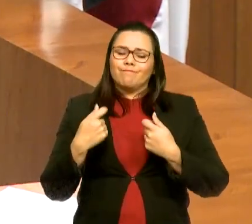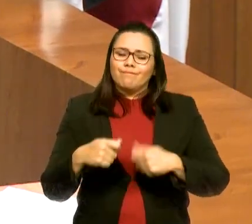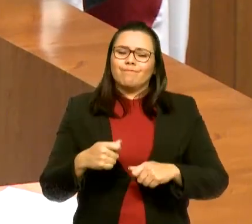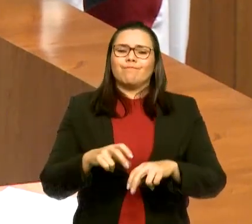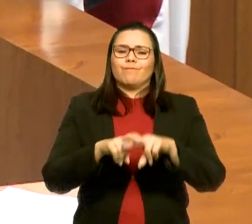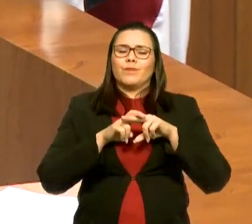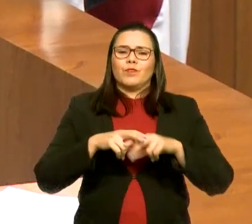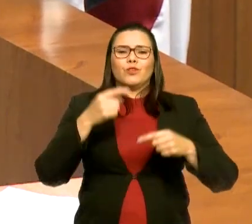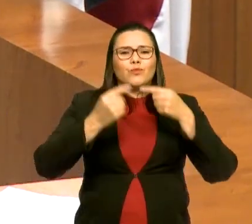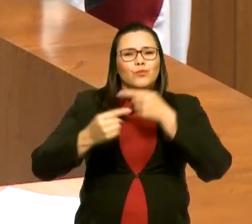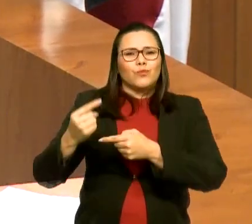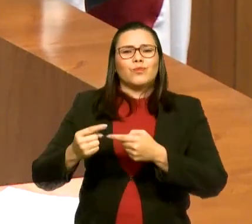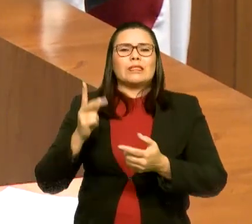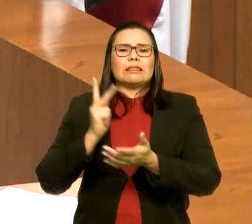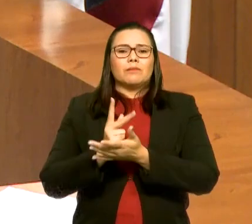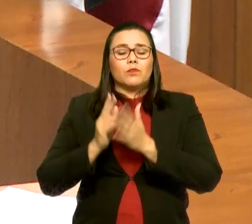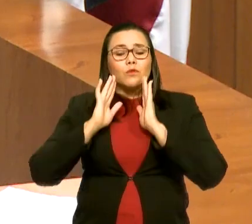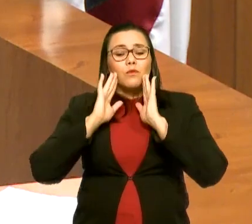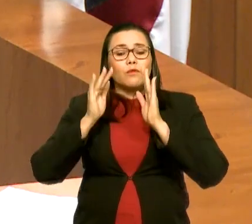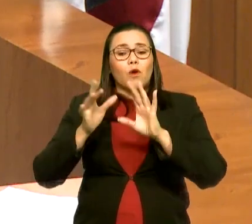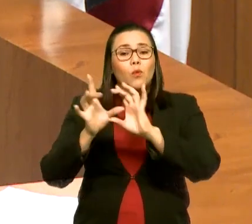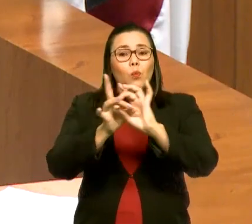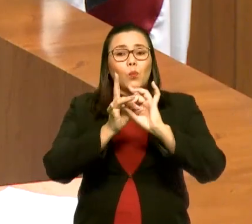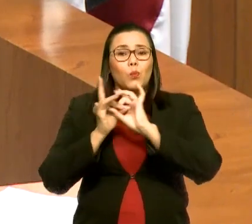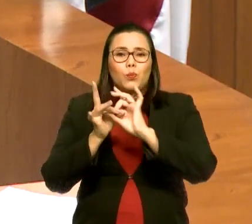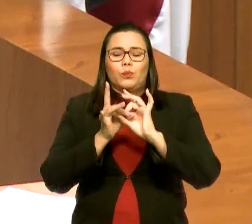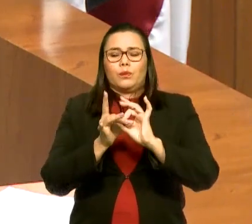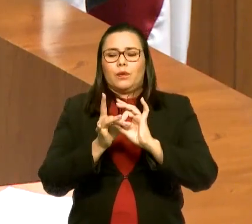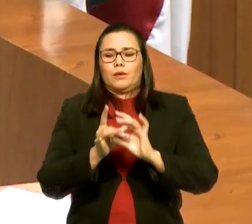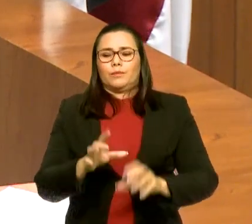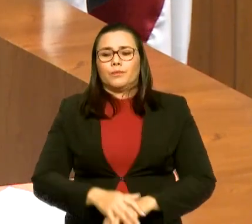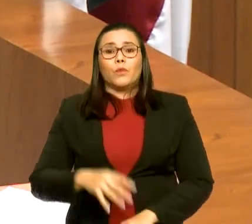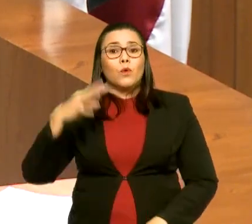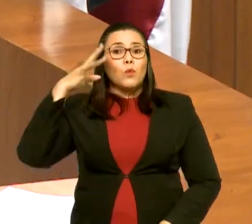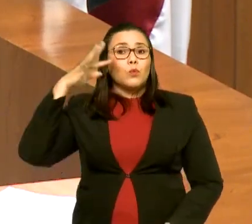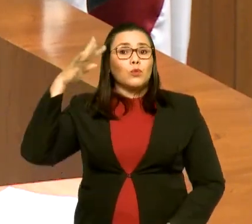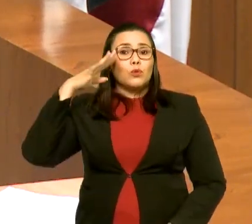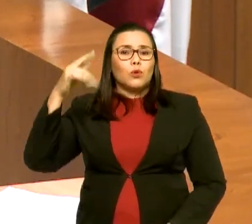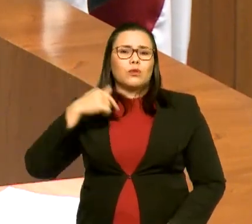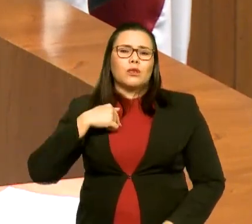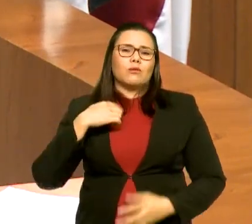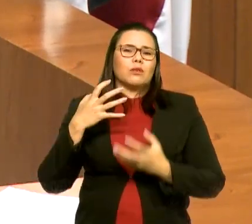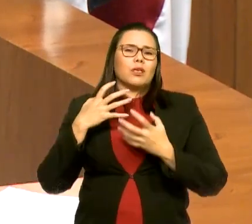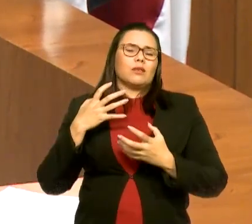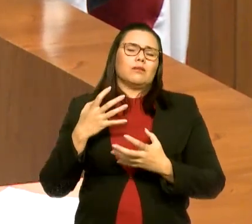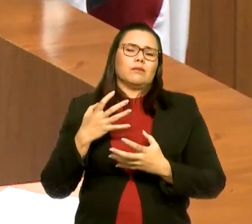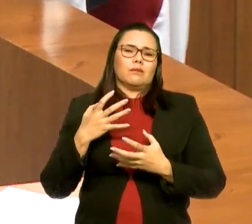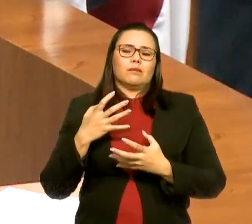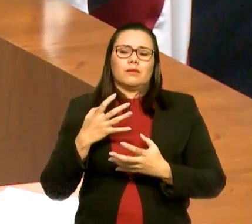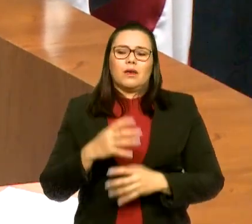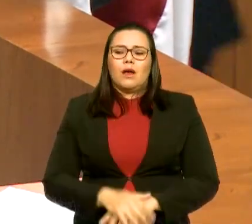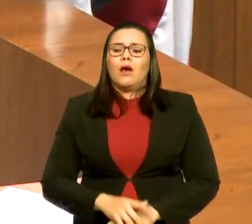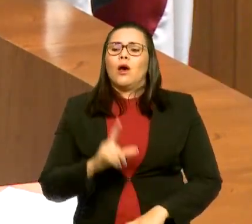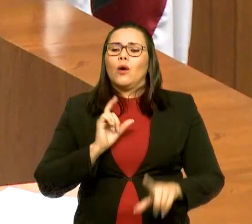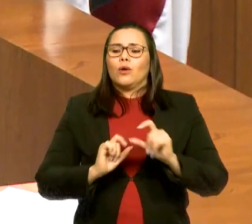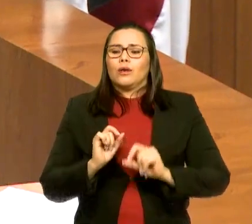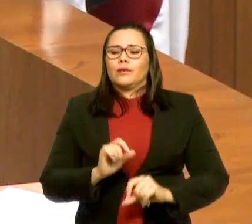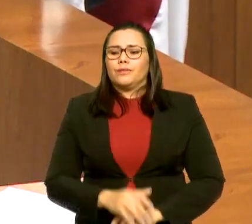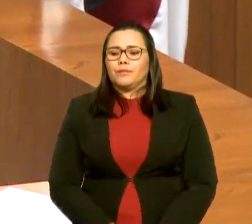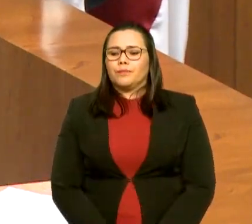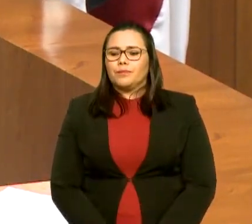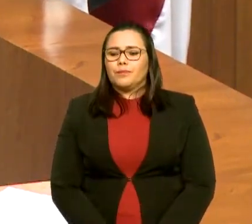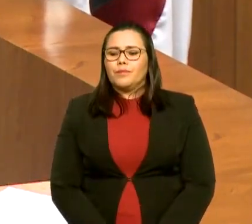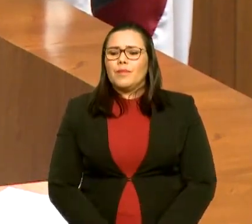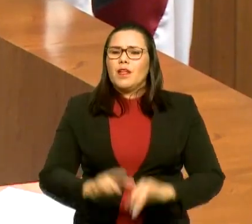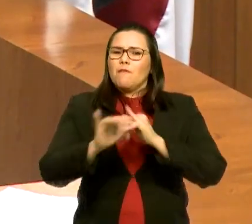pela convergência. Se há um sonho que eu gostaria de ver realizado dentre alguns anos, é tornar conhecido que o